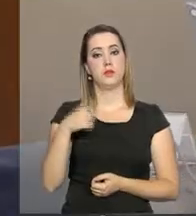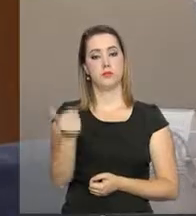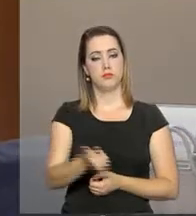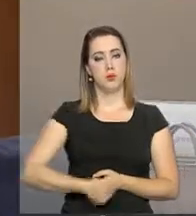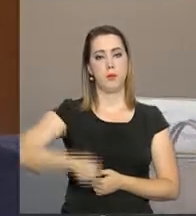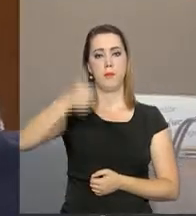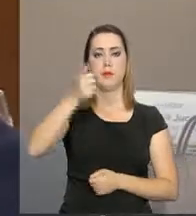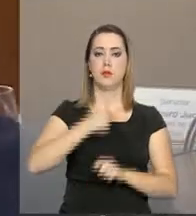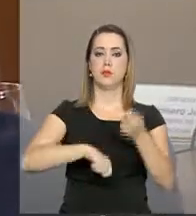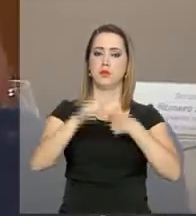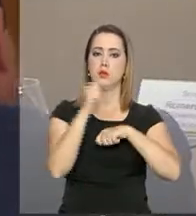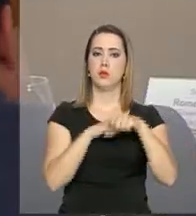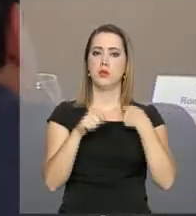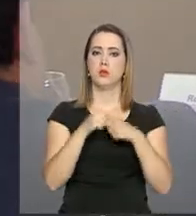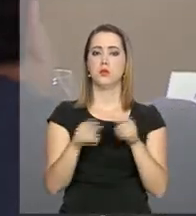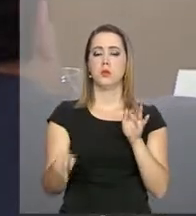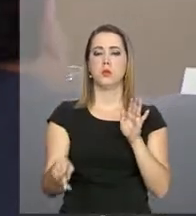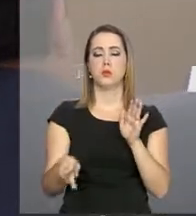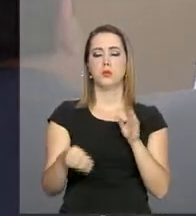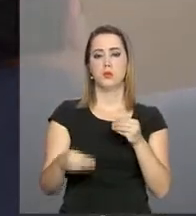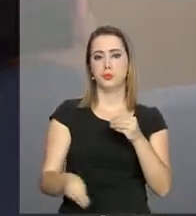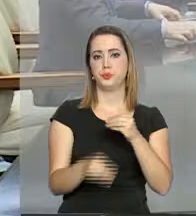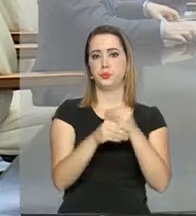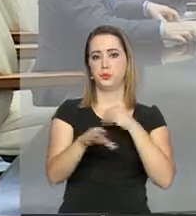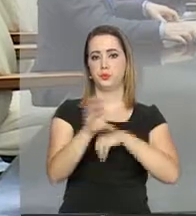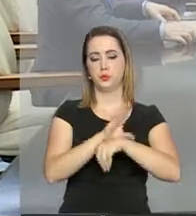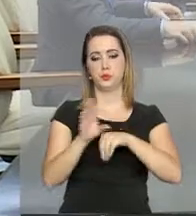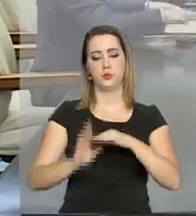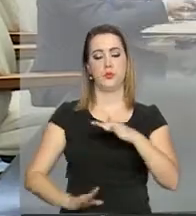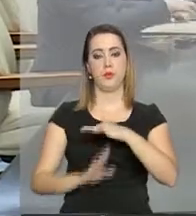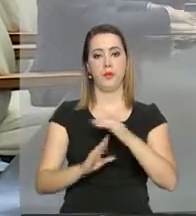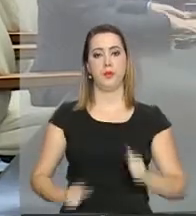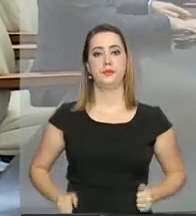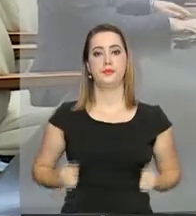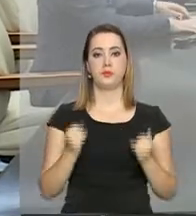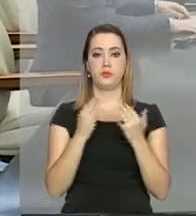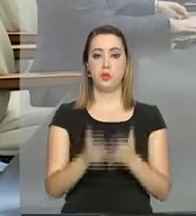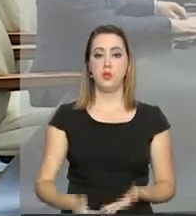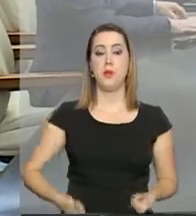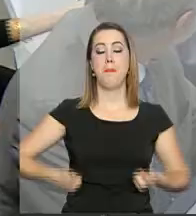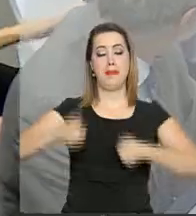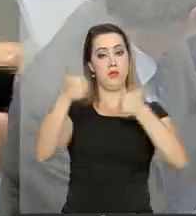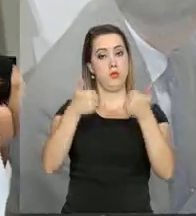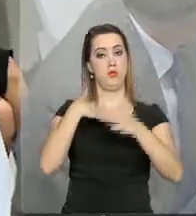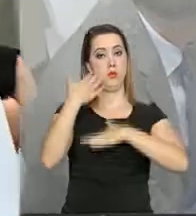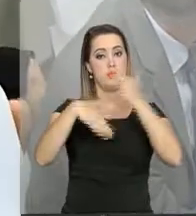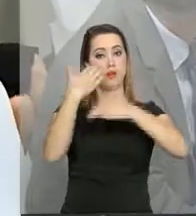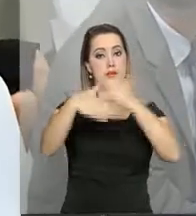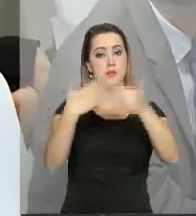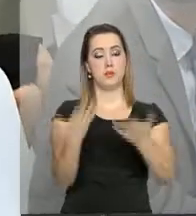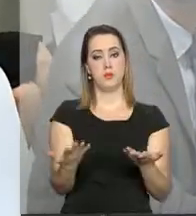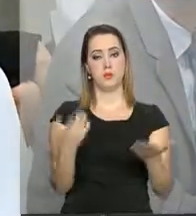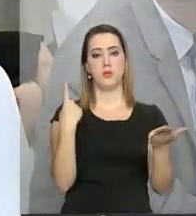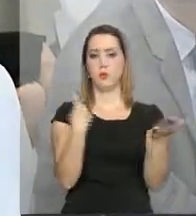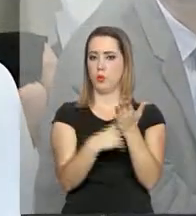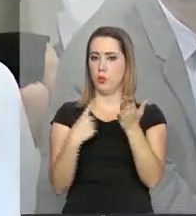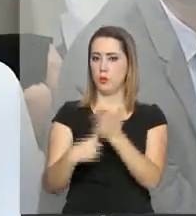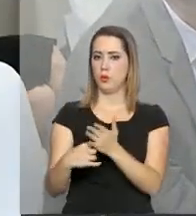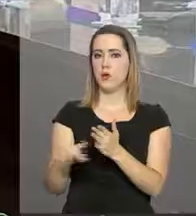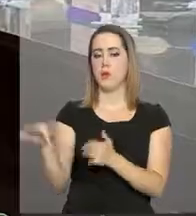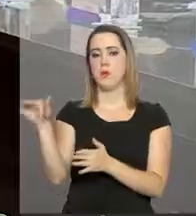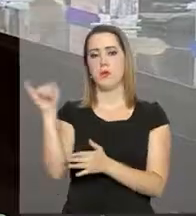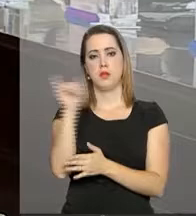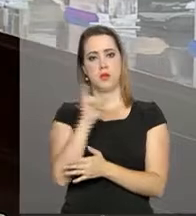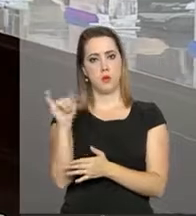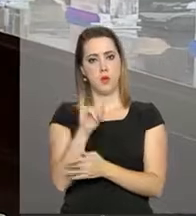economia, como a PEC do teto dos gastos e a reforma da Previdência. Para alavancar ainda mais o crescimento, o Brasil firmou parcerias com a Itália,